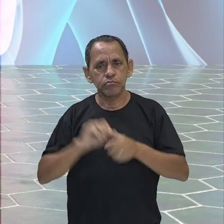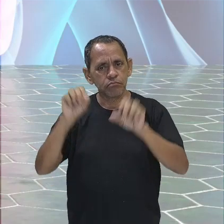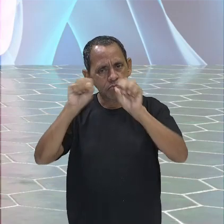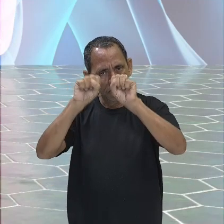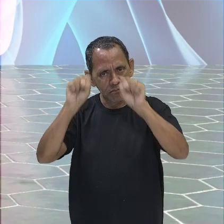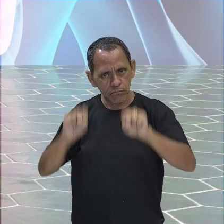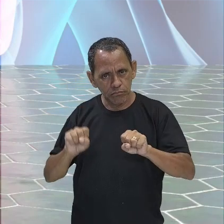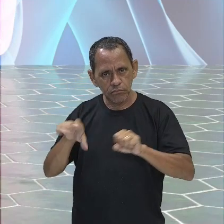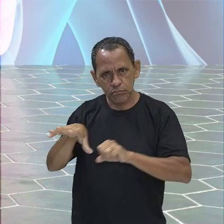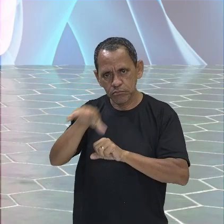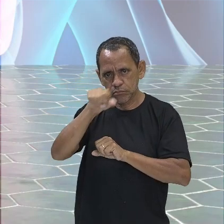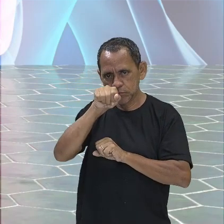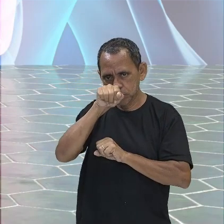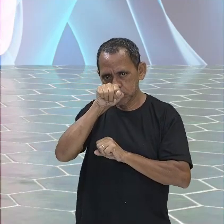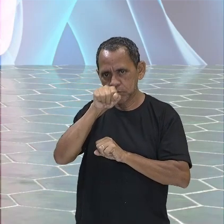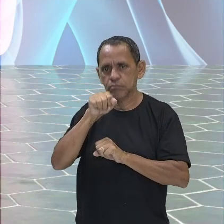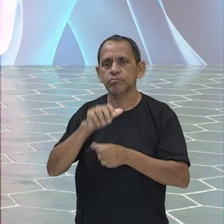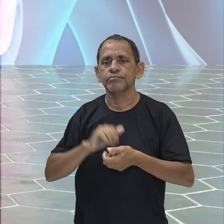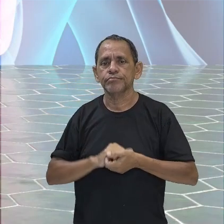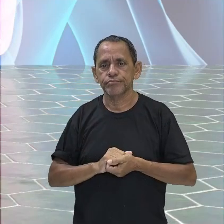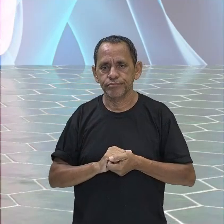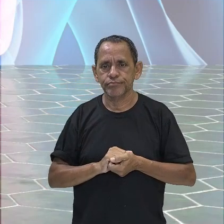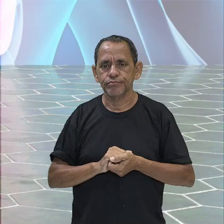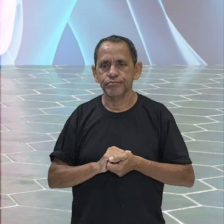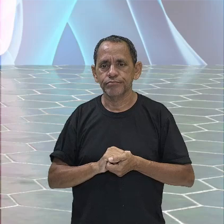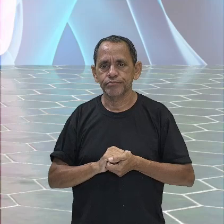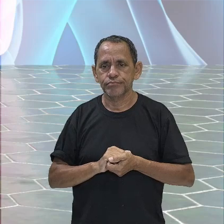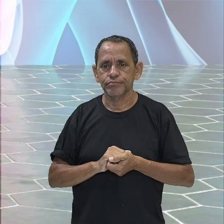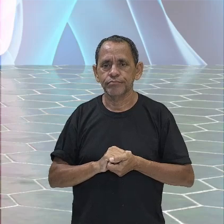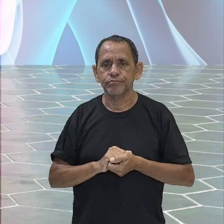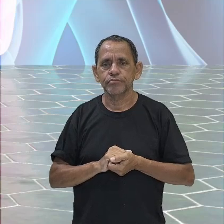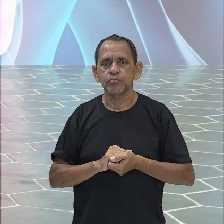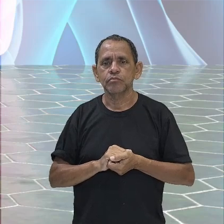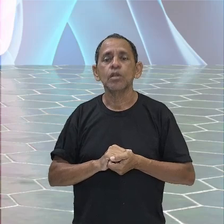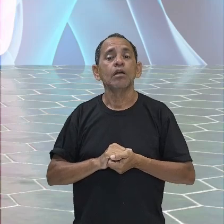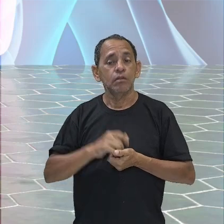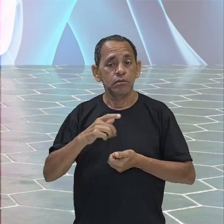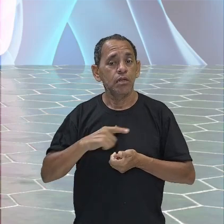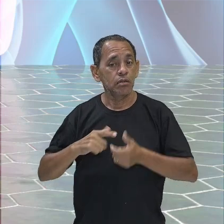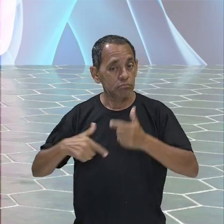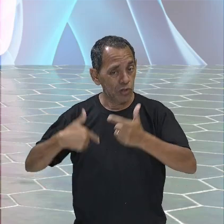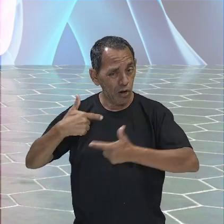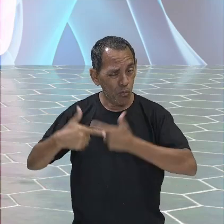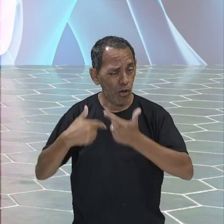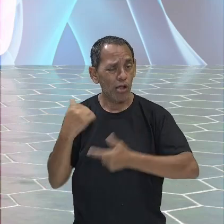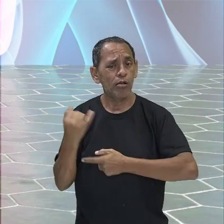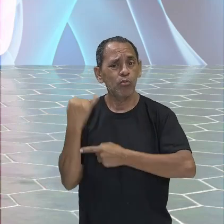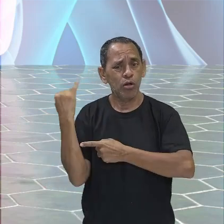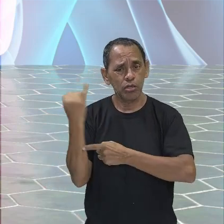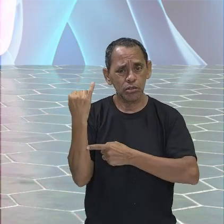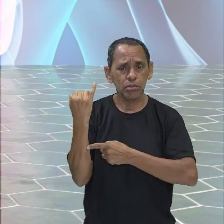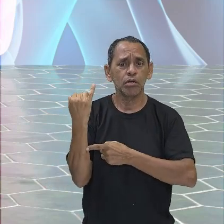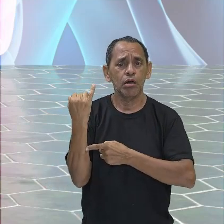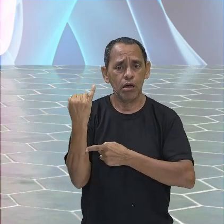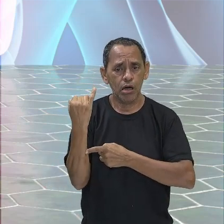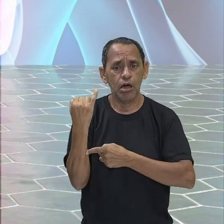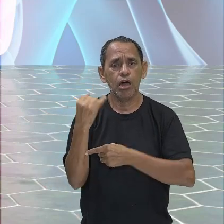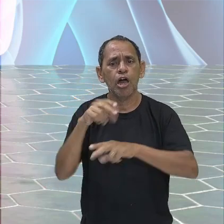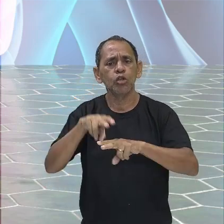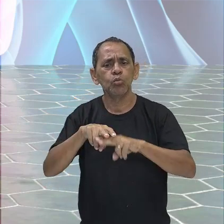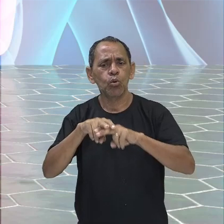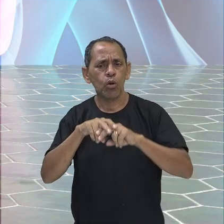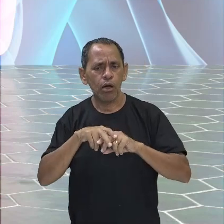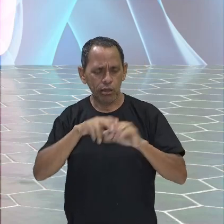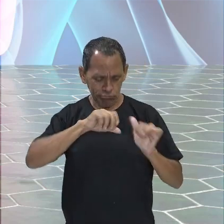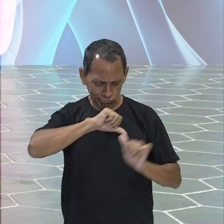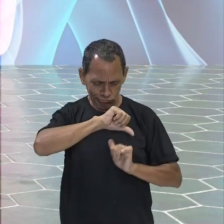aqui respiratório, né? E com função importantíssima para as trocas gasosas e no processo